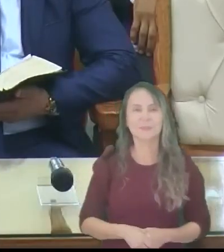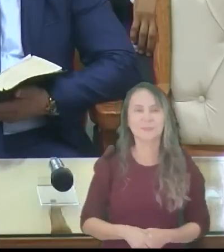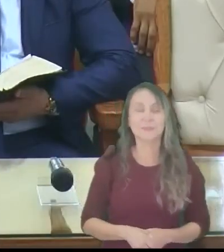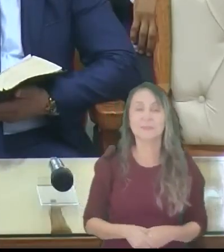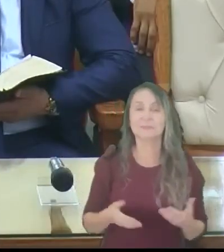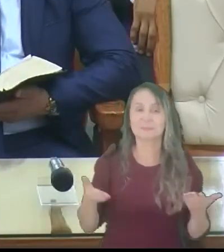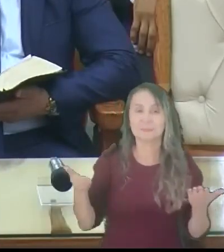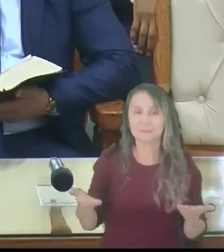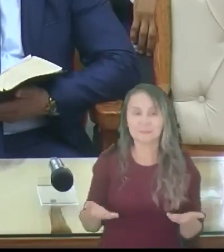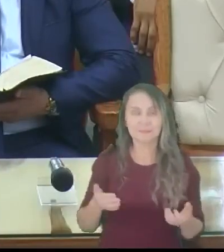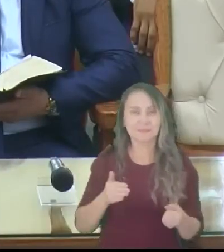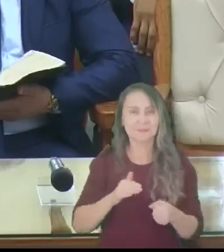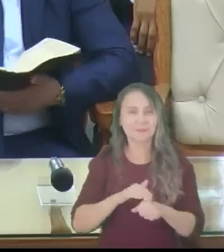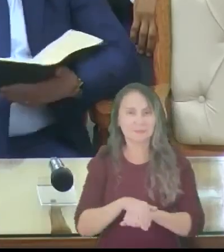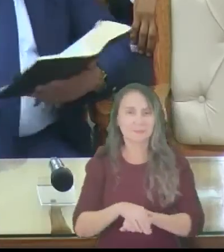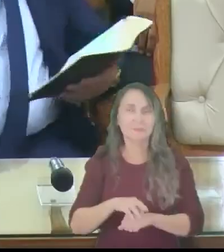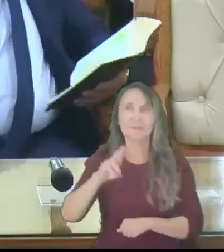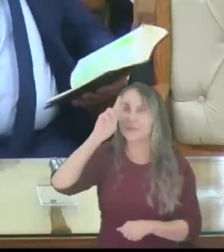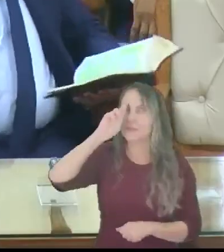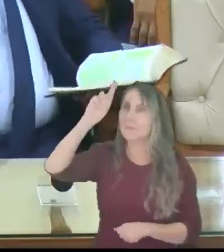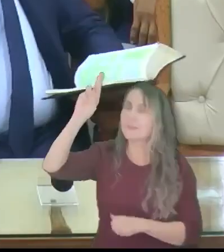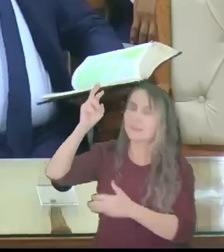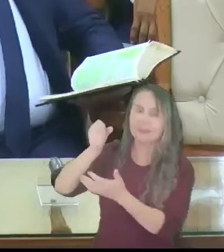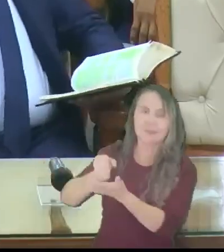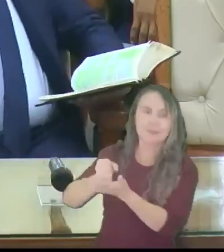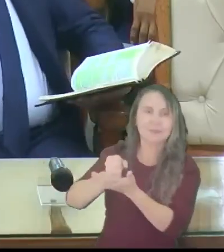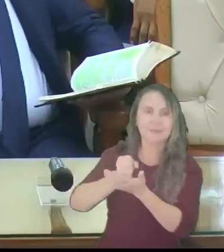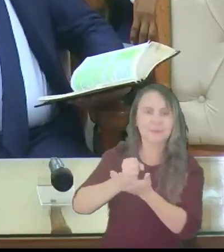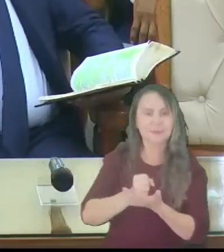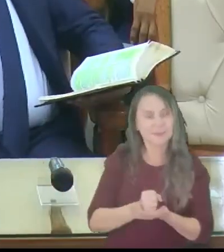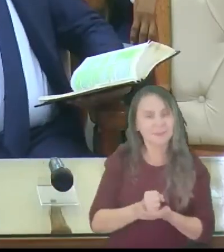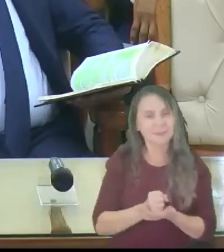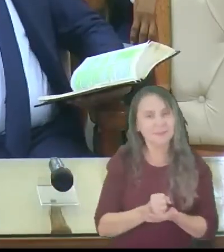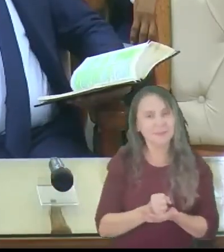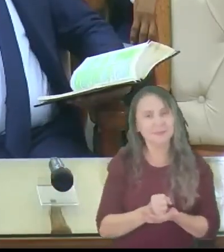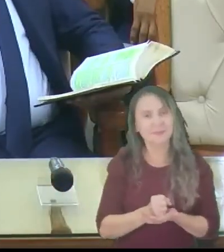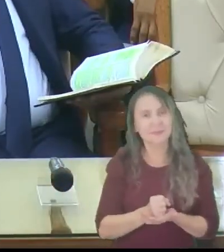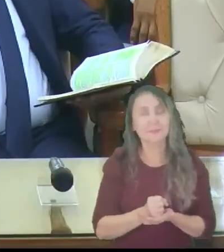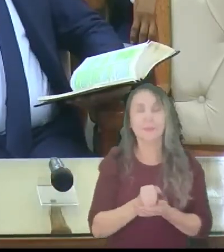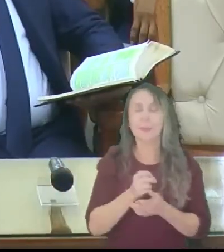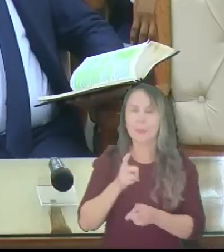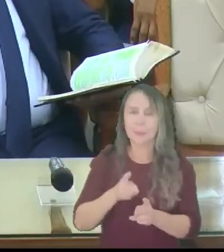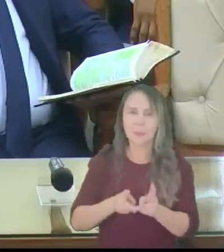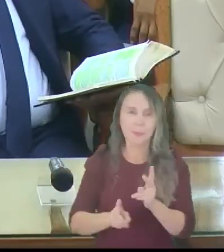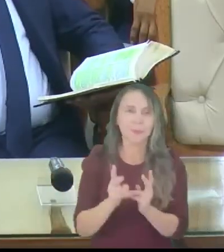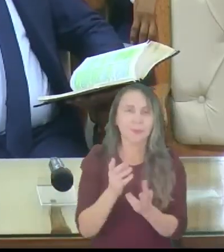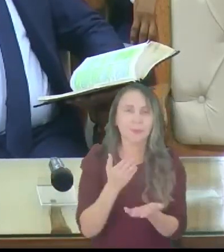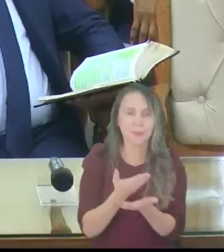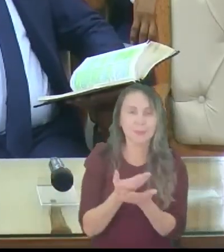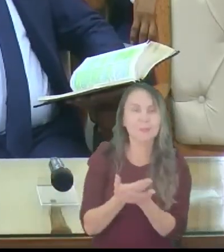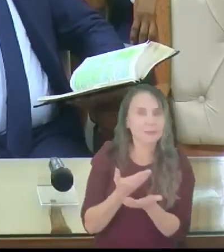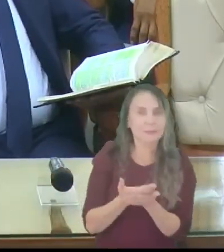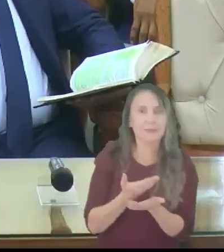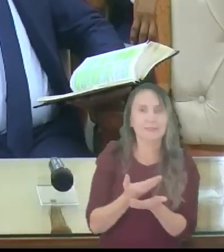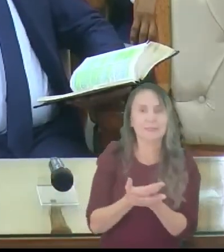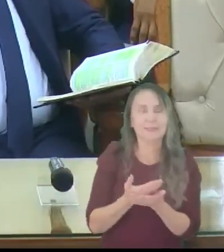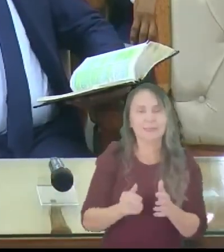Nesta noite, irmãos, com a ajuda do Senhor, nós vamos continuar estudando o livro de